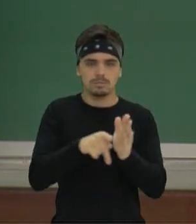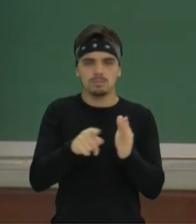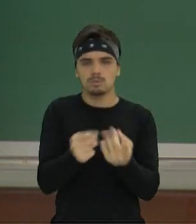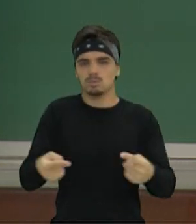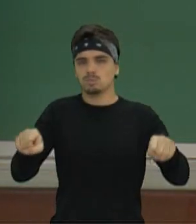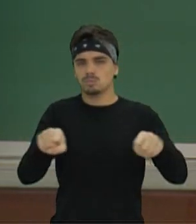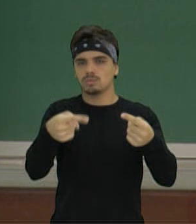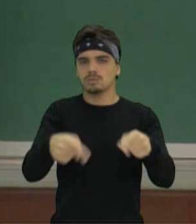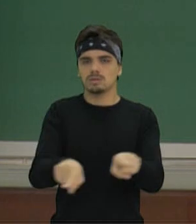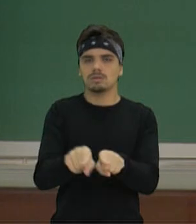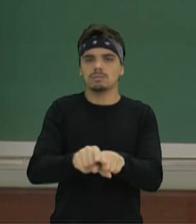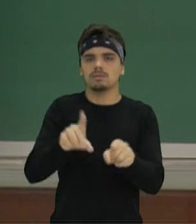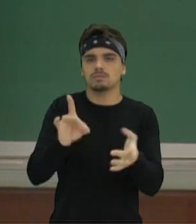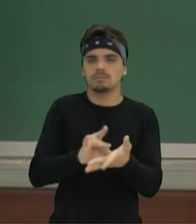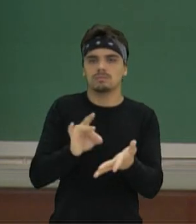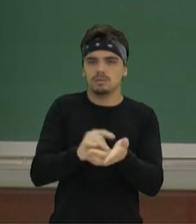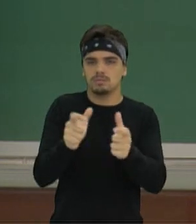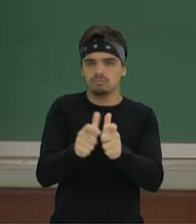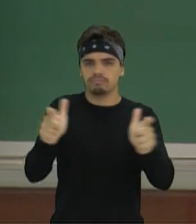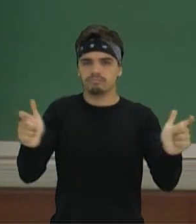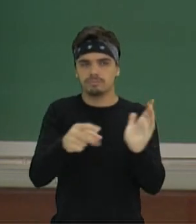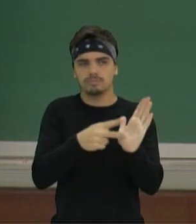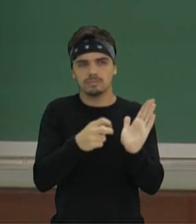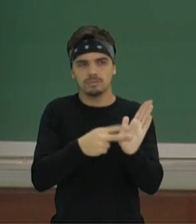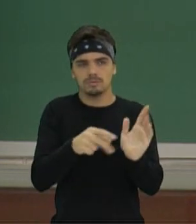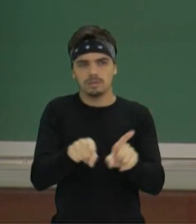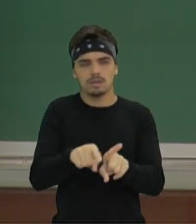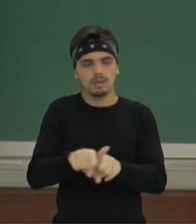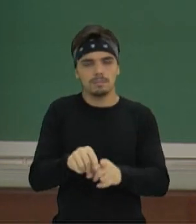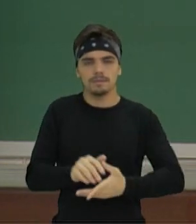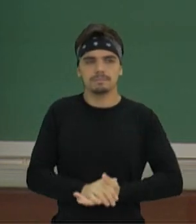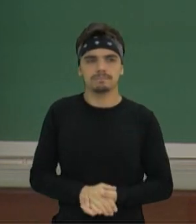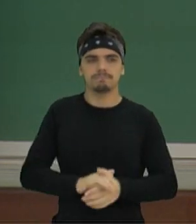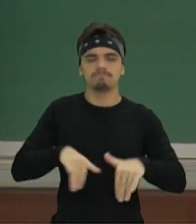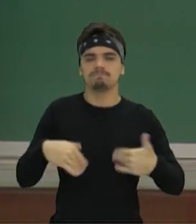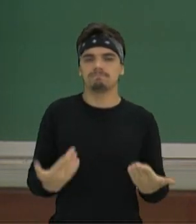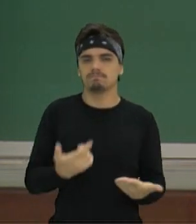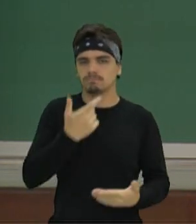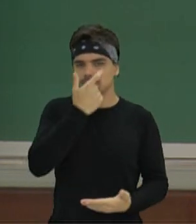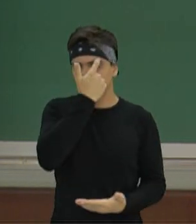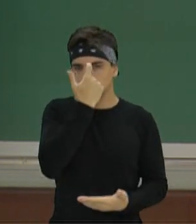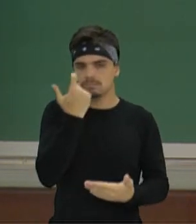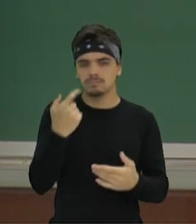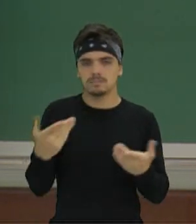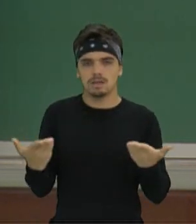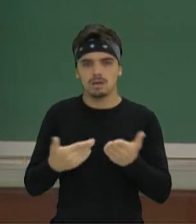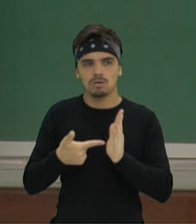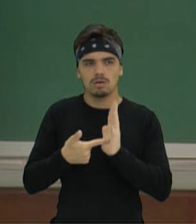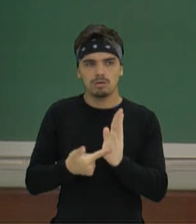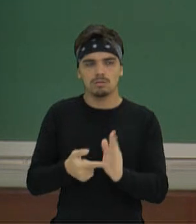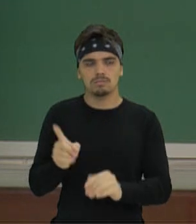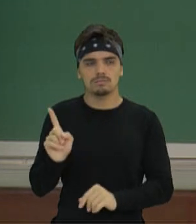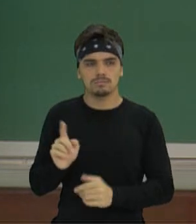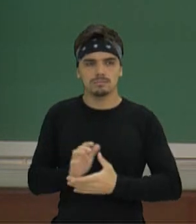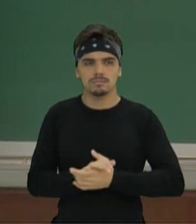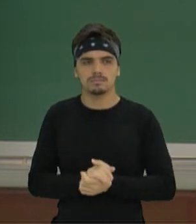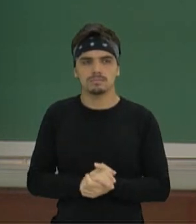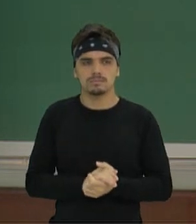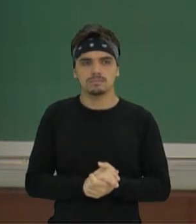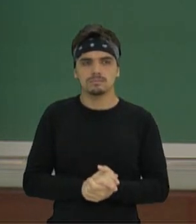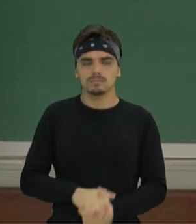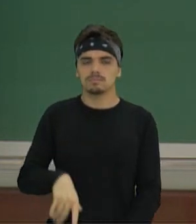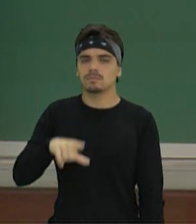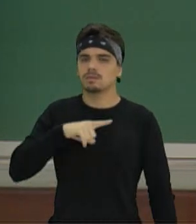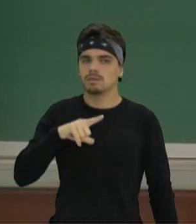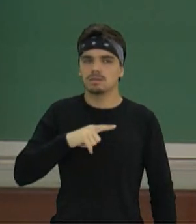E, obviamente, vamos ampliar também o nosso vocabulário, tá ok? Bom, para o nosso warm-up aqui, eu tenho